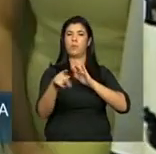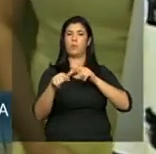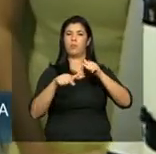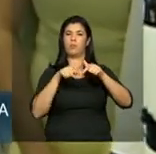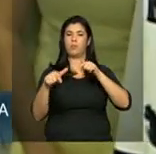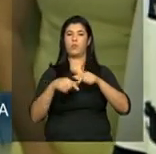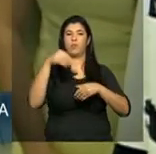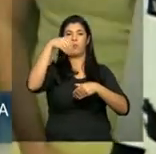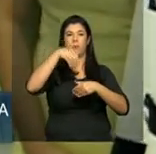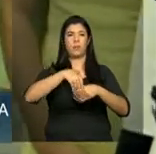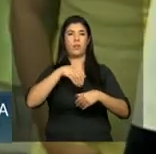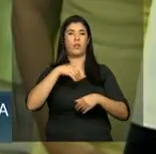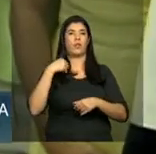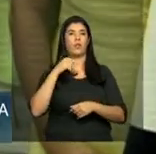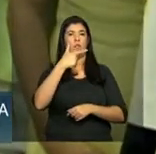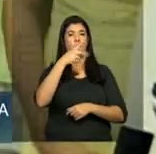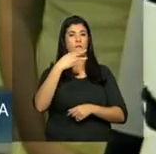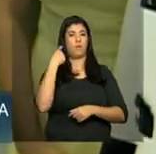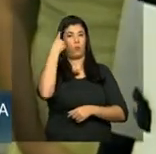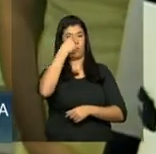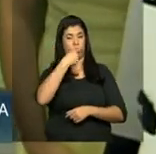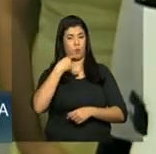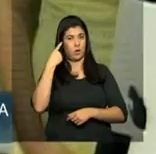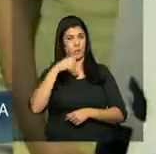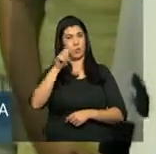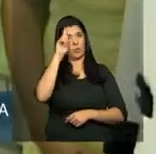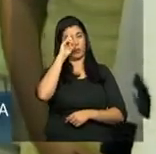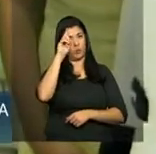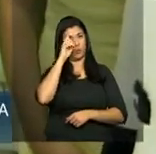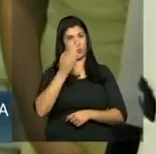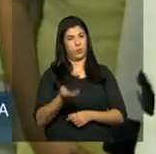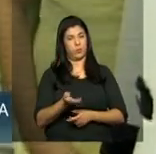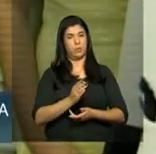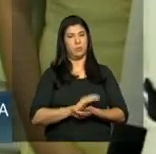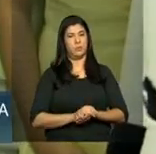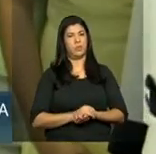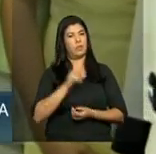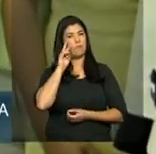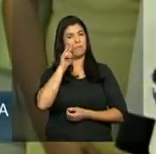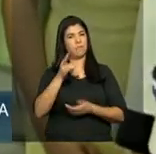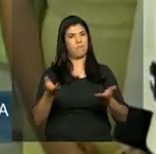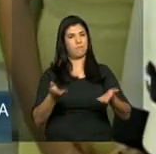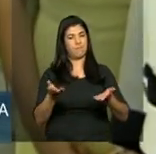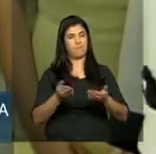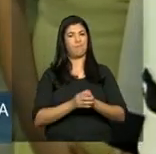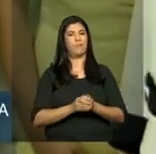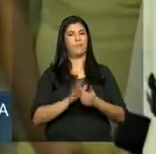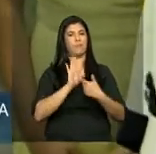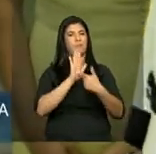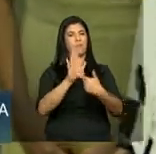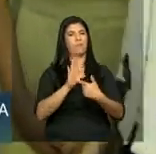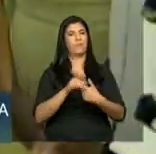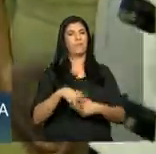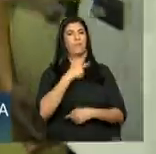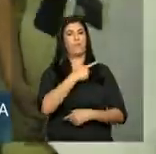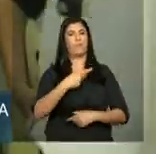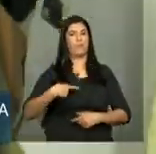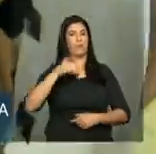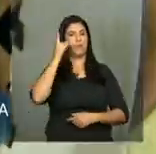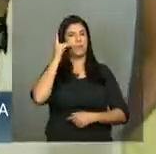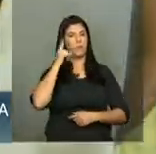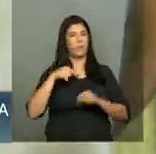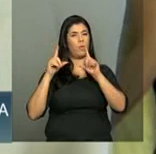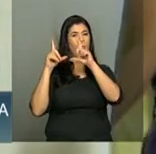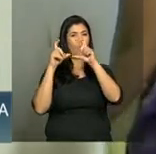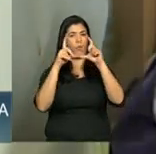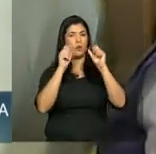em plantão 24 horas todos os dias aí você acompanha nas imagens a presidenta Dilma Roussef tirando